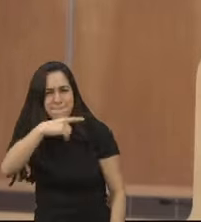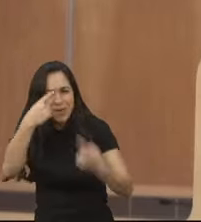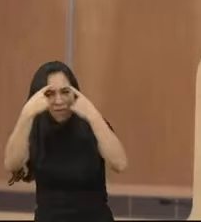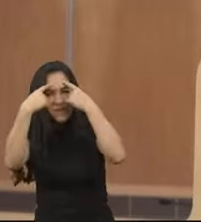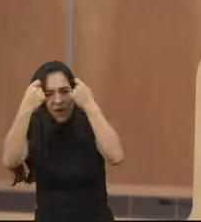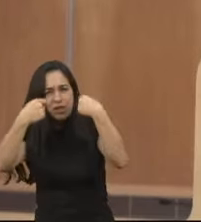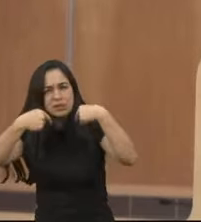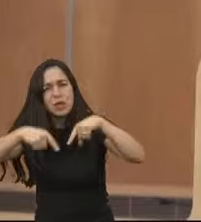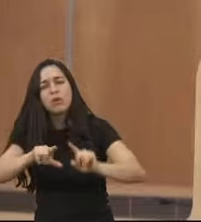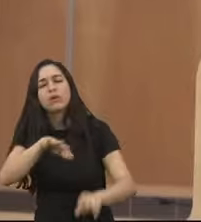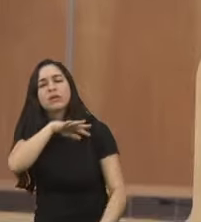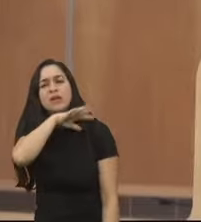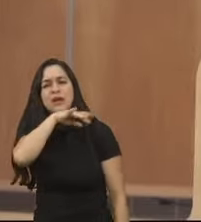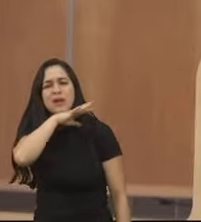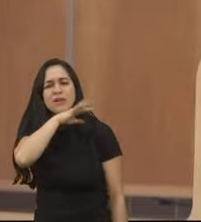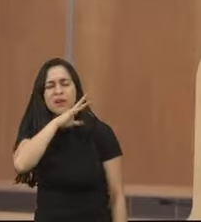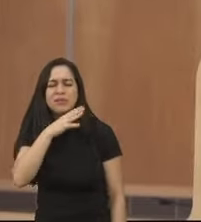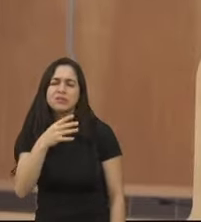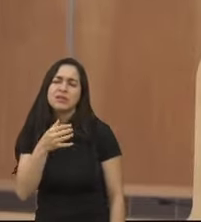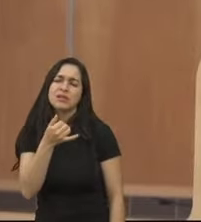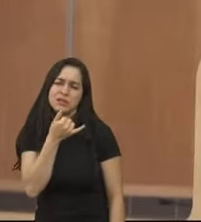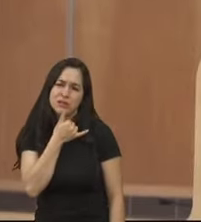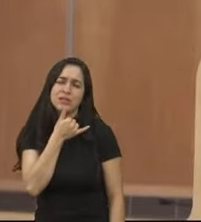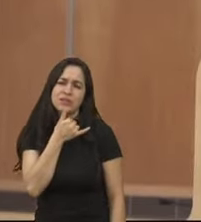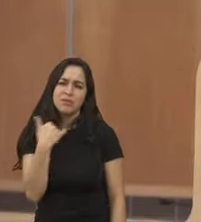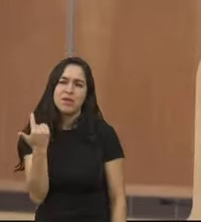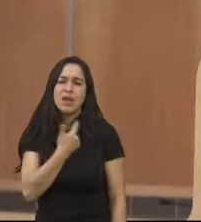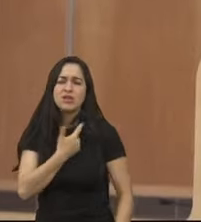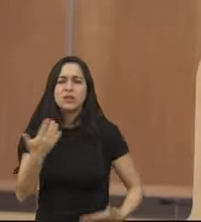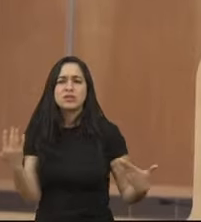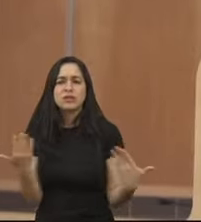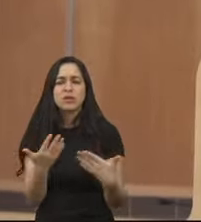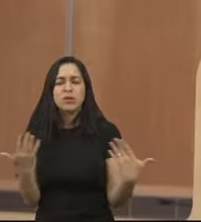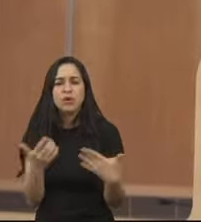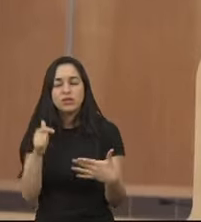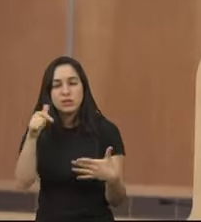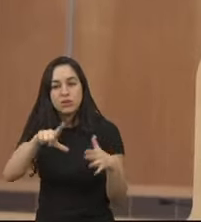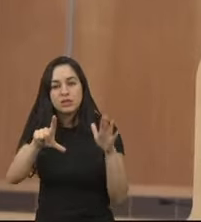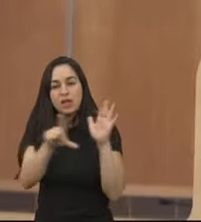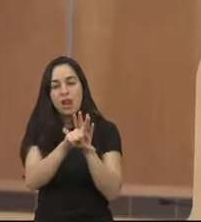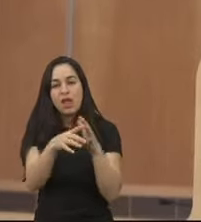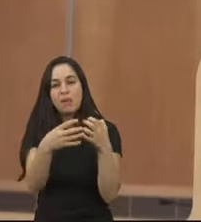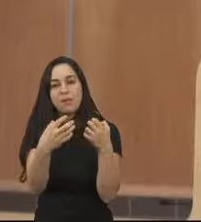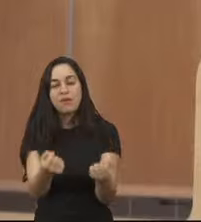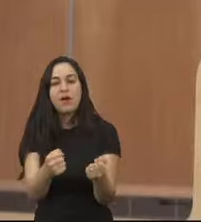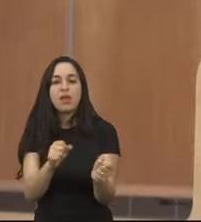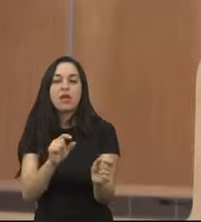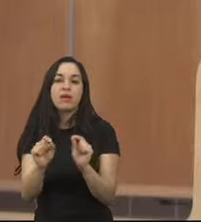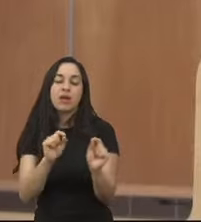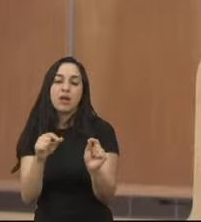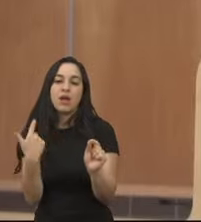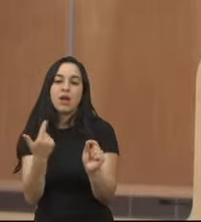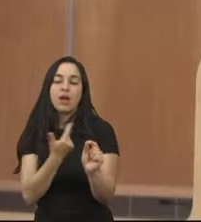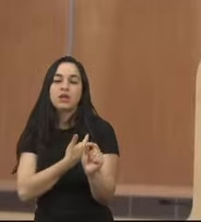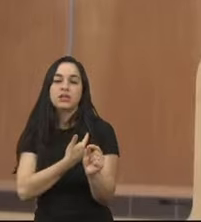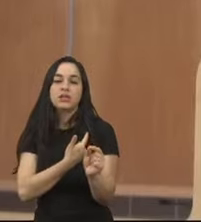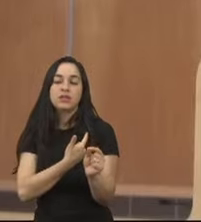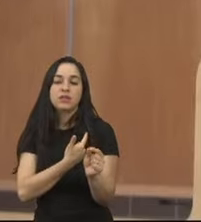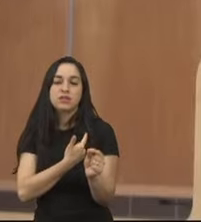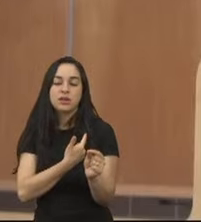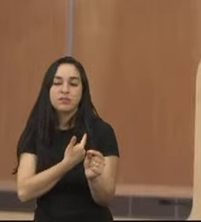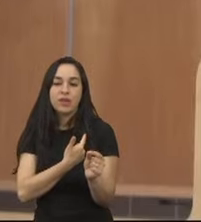coisa terrível, uma coisa muito triste. E a gente pretende com hoje, né, com essa lei aprovada aqui, né, Paulinho, a gente regulamentar um pouco mais